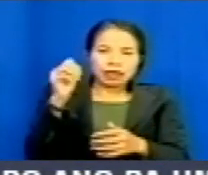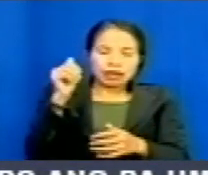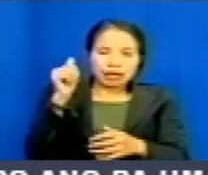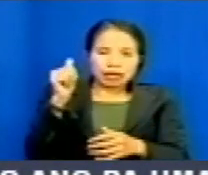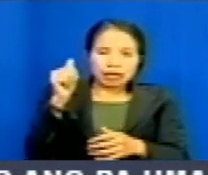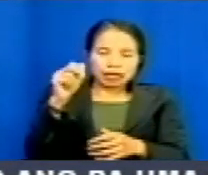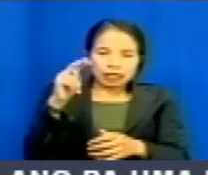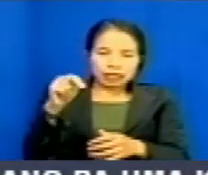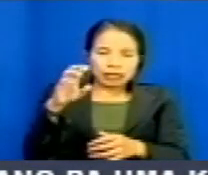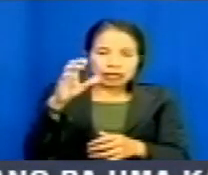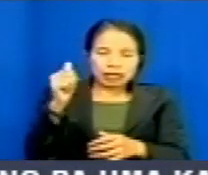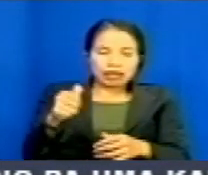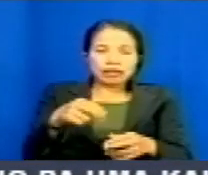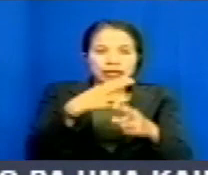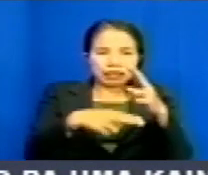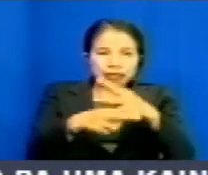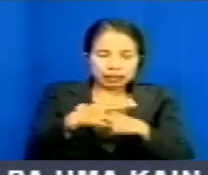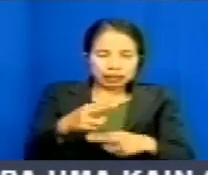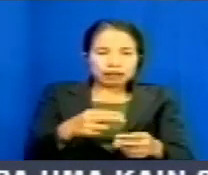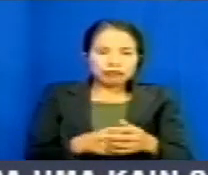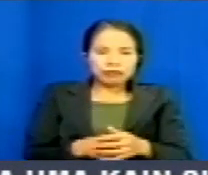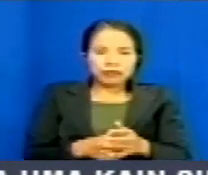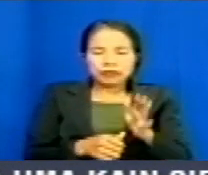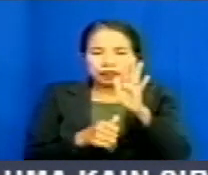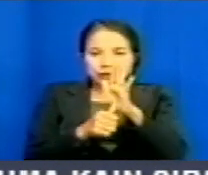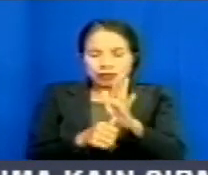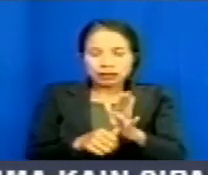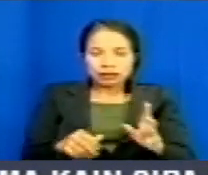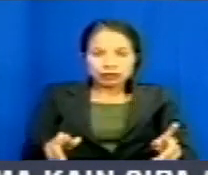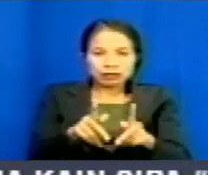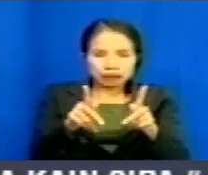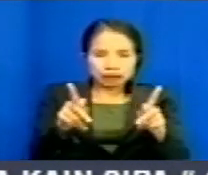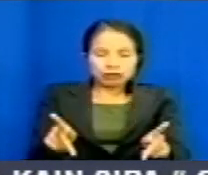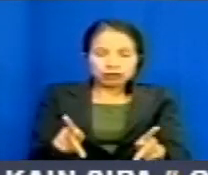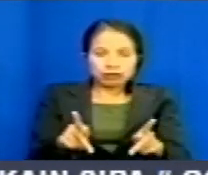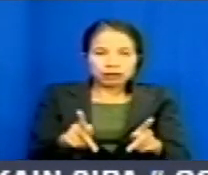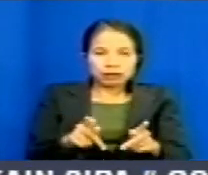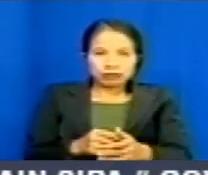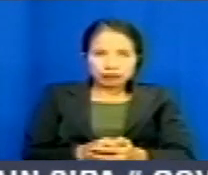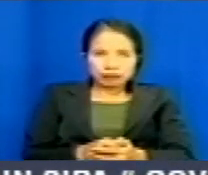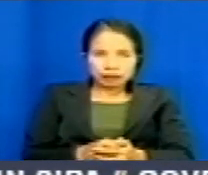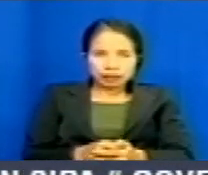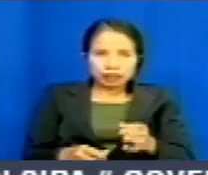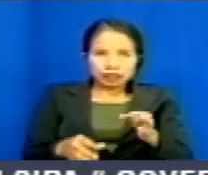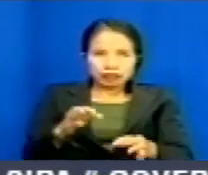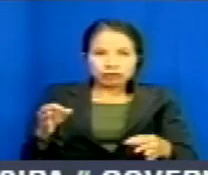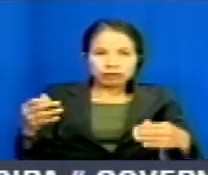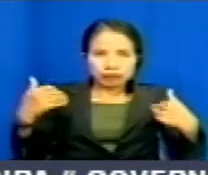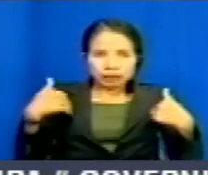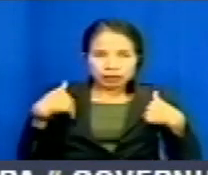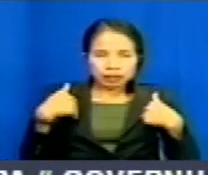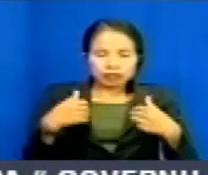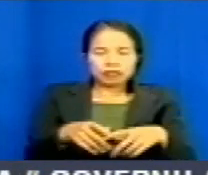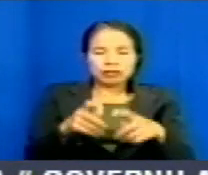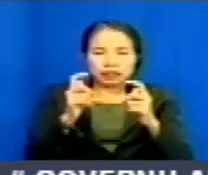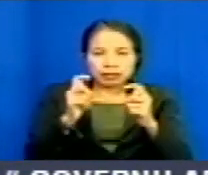se processa, se se avisa, se se halo publica vai a halo publicação, carpija, queixas